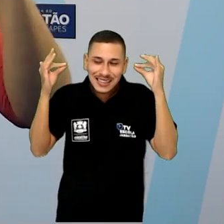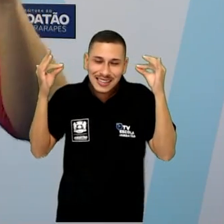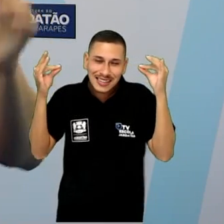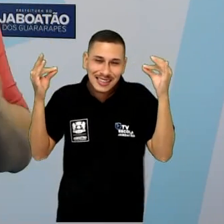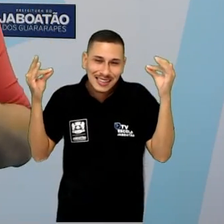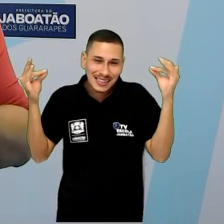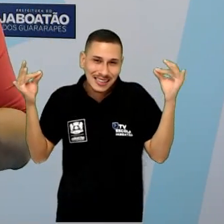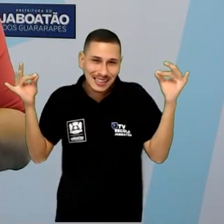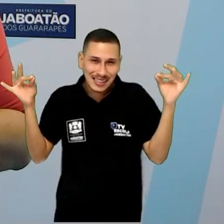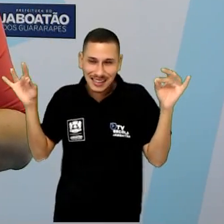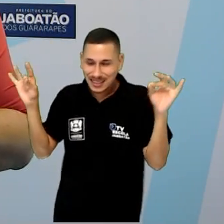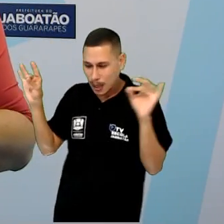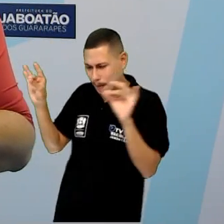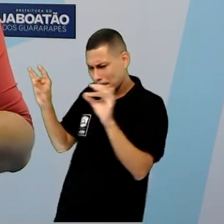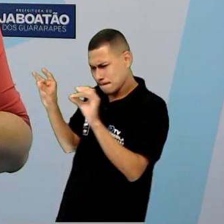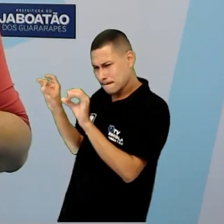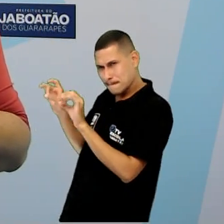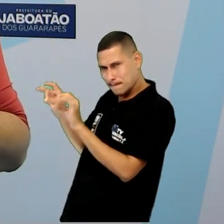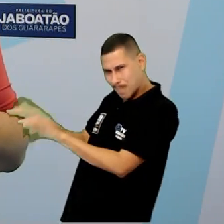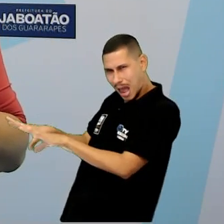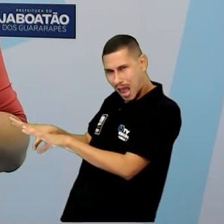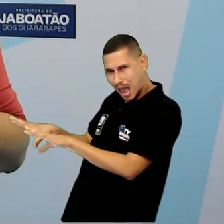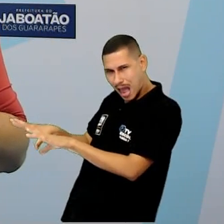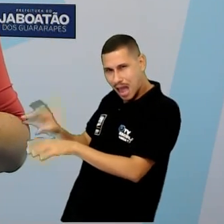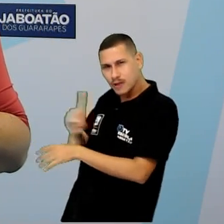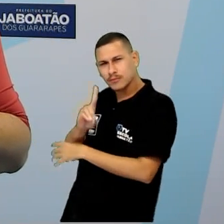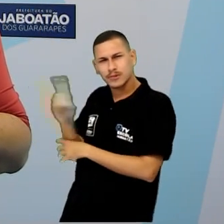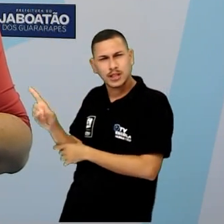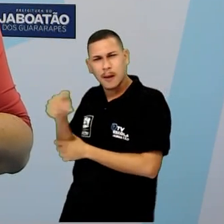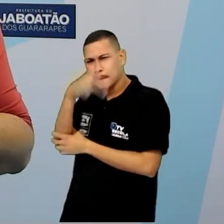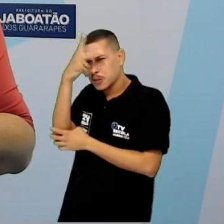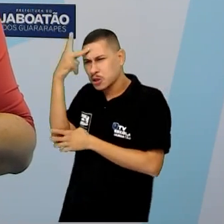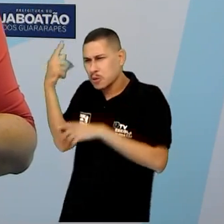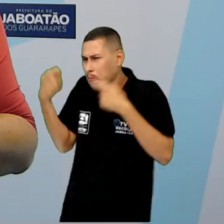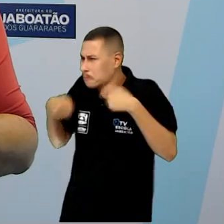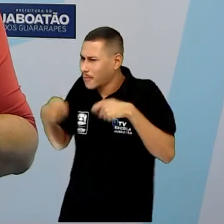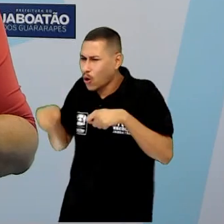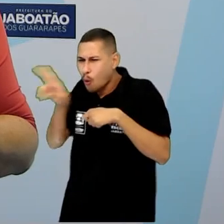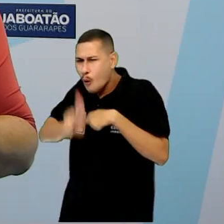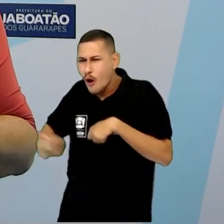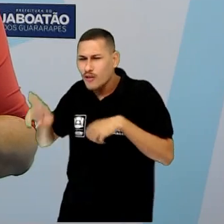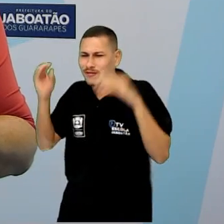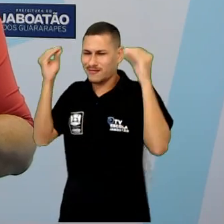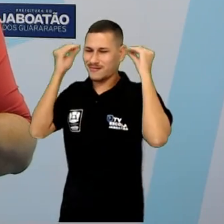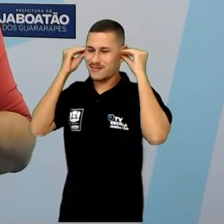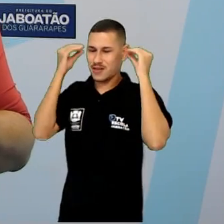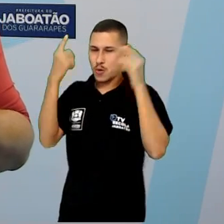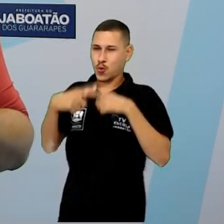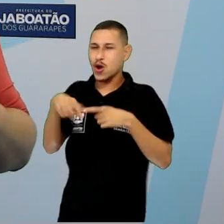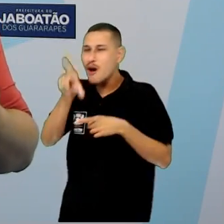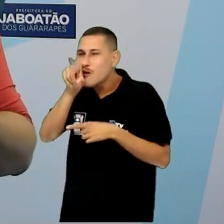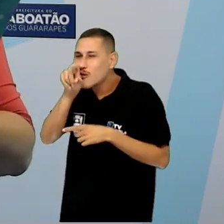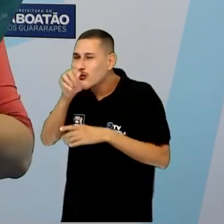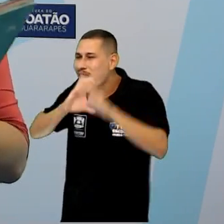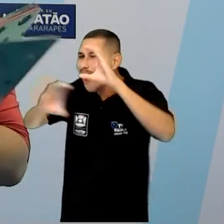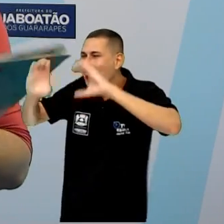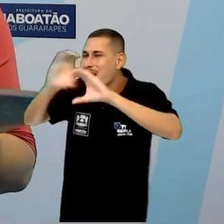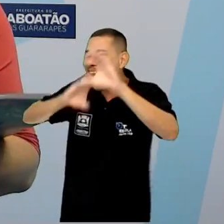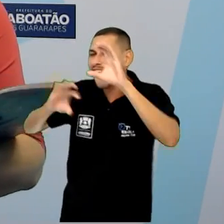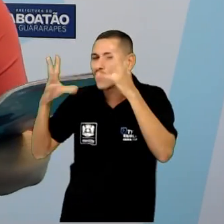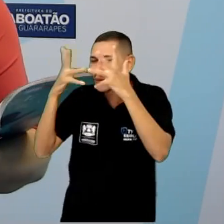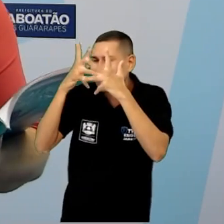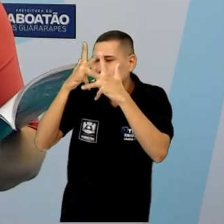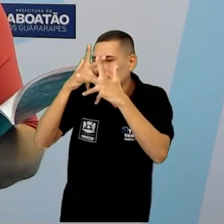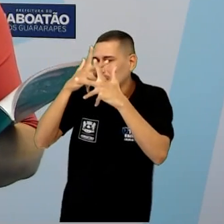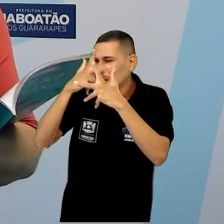diminuindo. Até que um dia, ninguém mais precisou usar. Havia harmonia em seu cantar. Entre a primavera